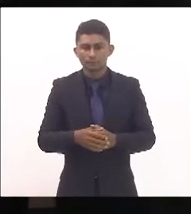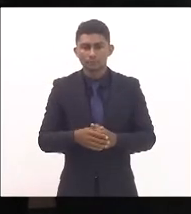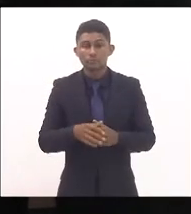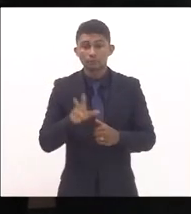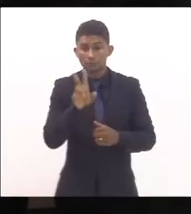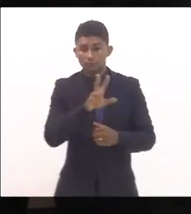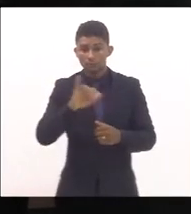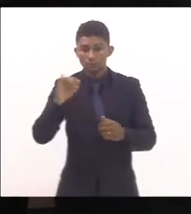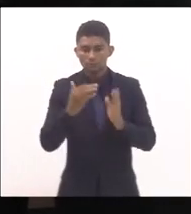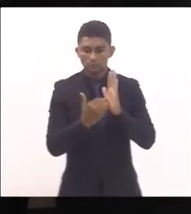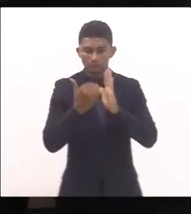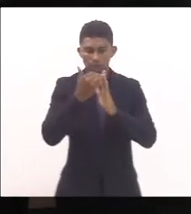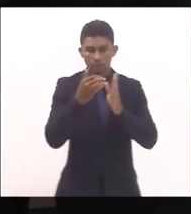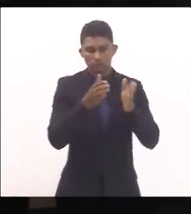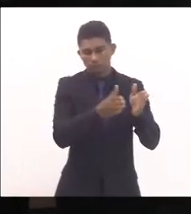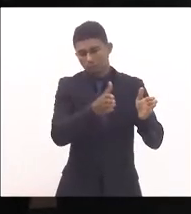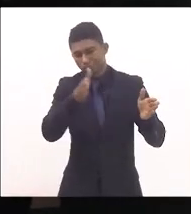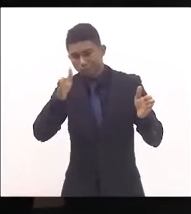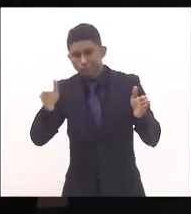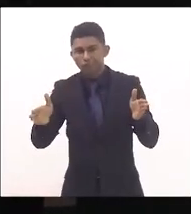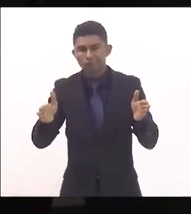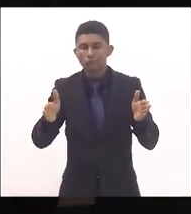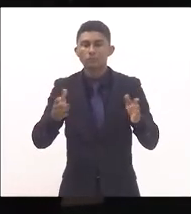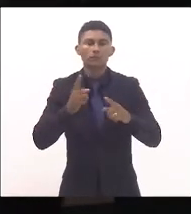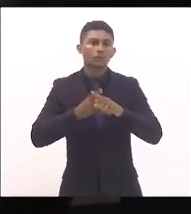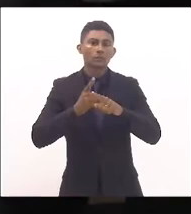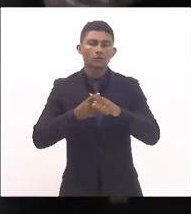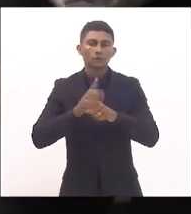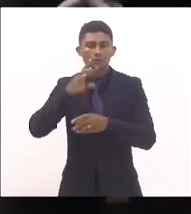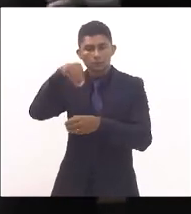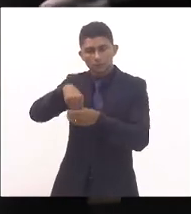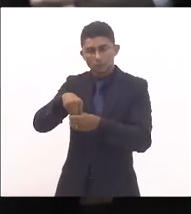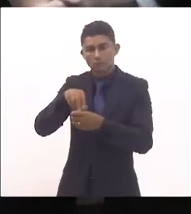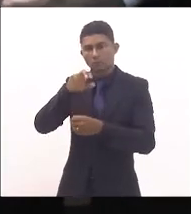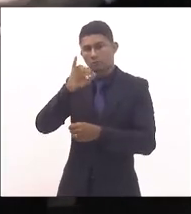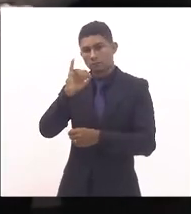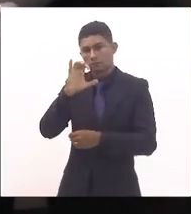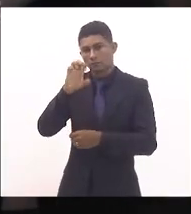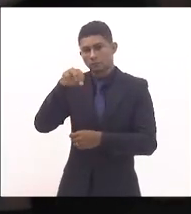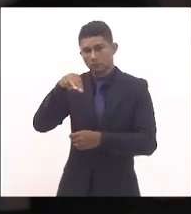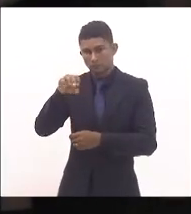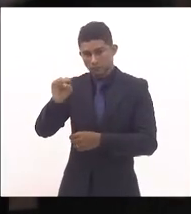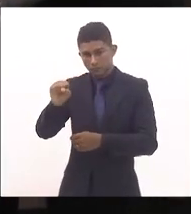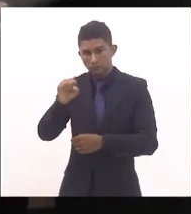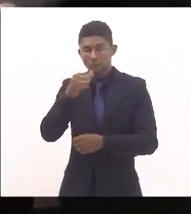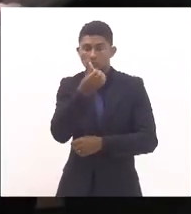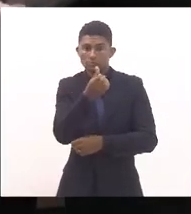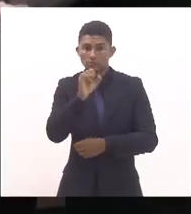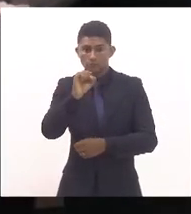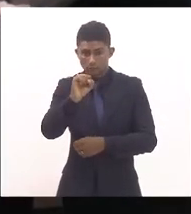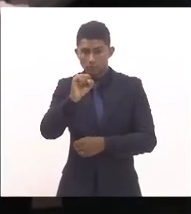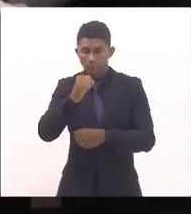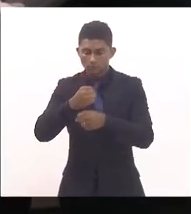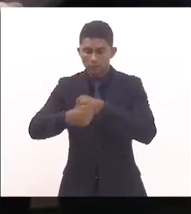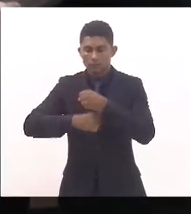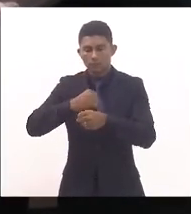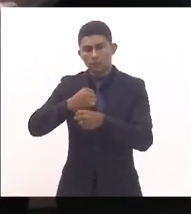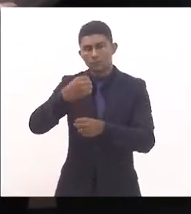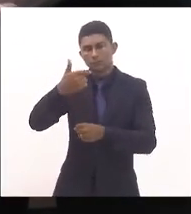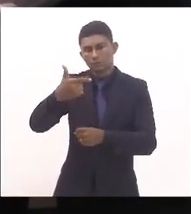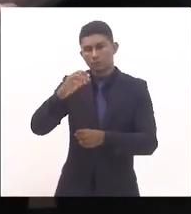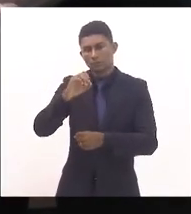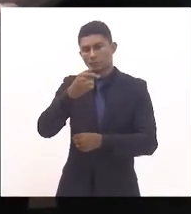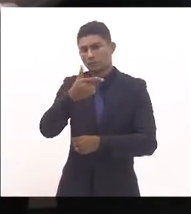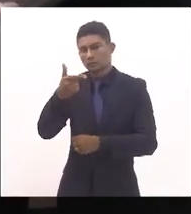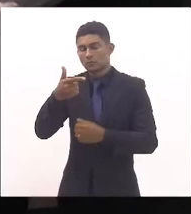prorrogado pela internalização do convênio ICMS 68/22, também